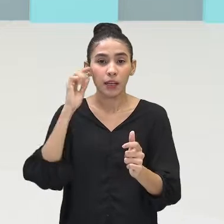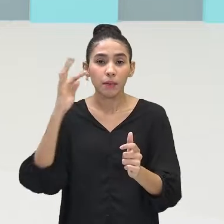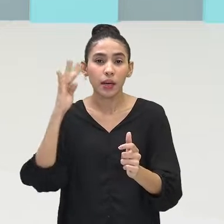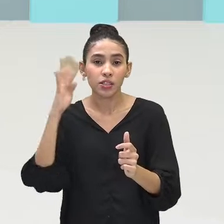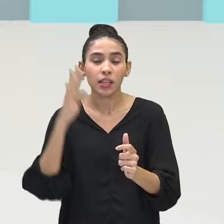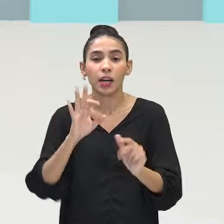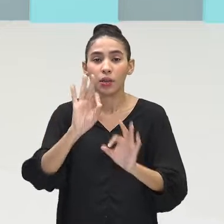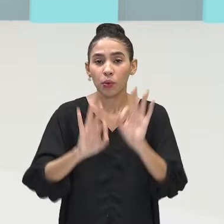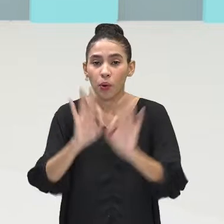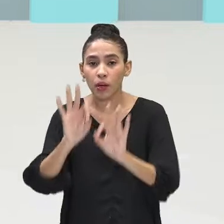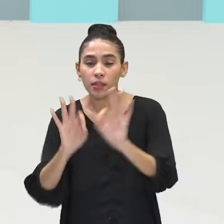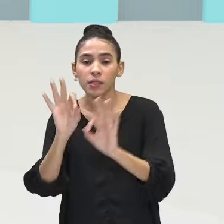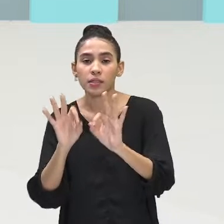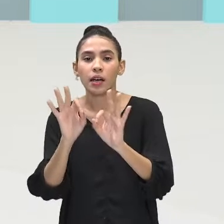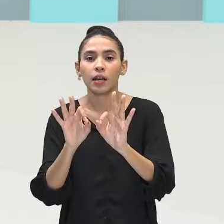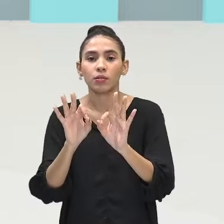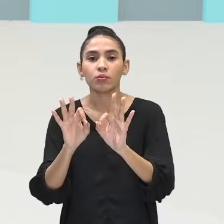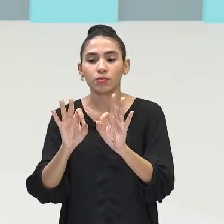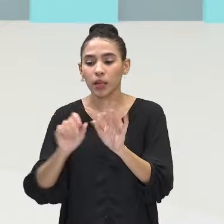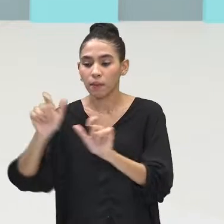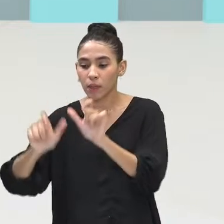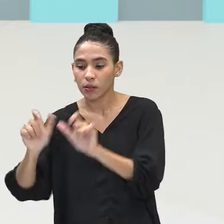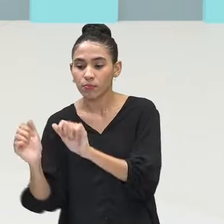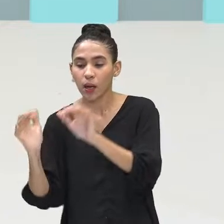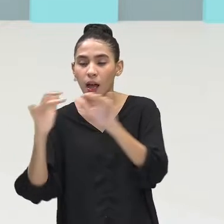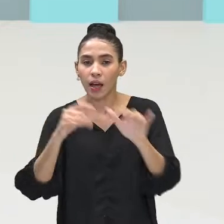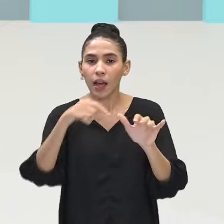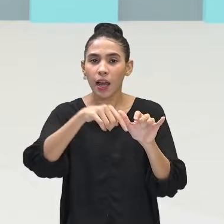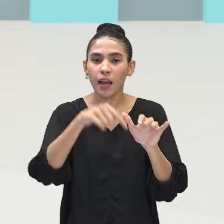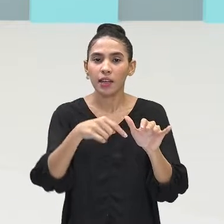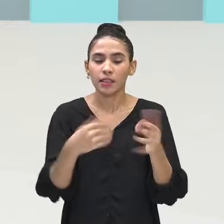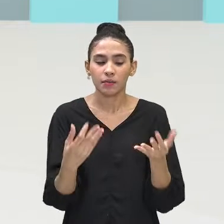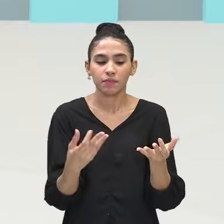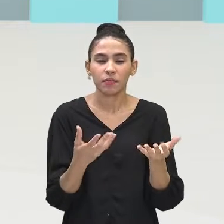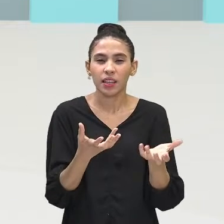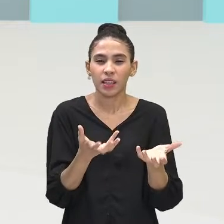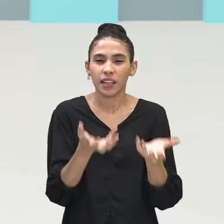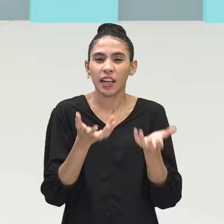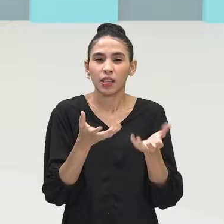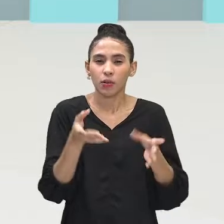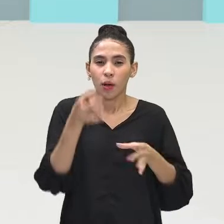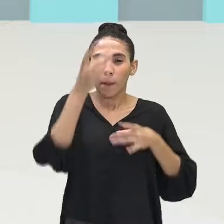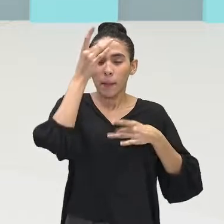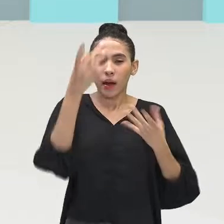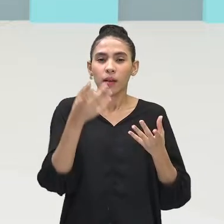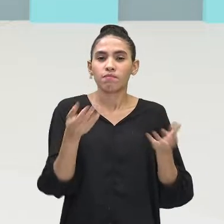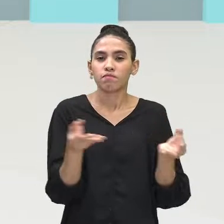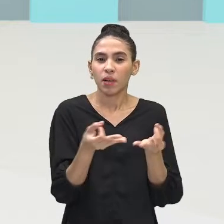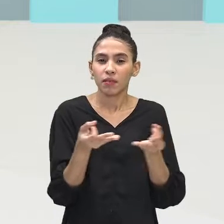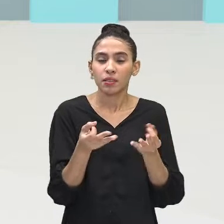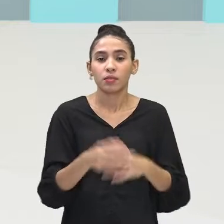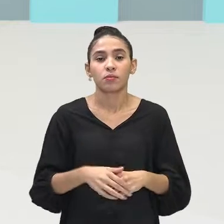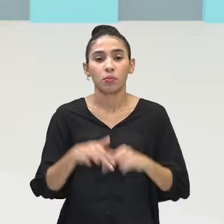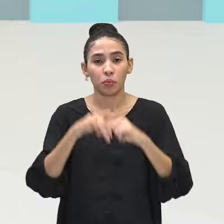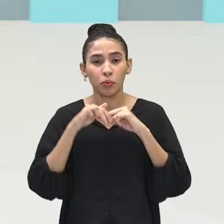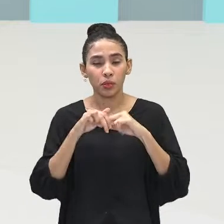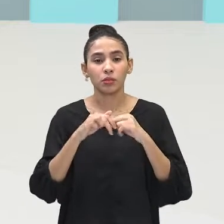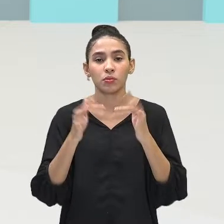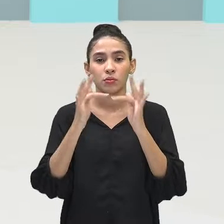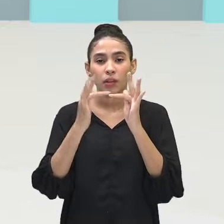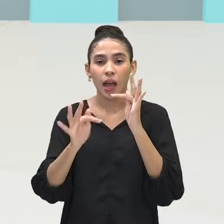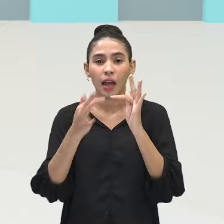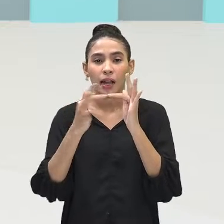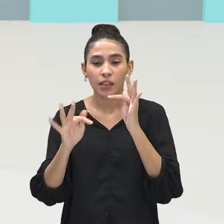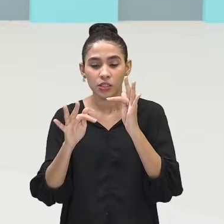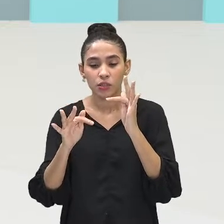é? Justamente onde vai se encontrar tudo isso, essa perfeição. É por isso que o arcadismo vai tentar se inspirar